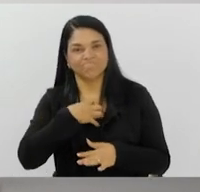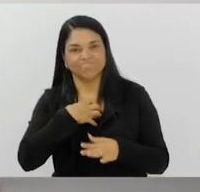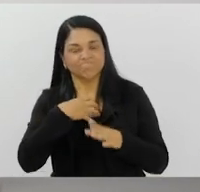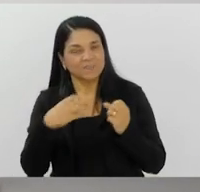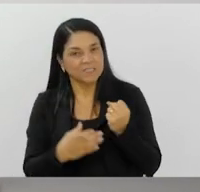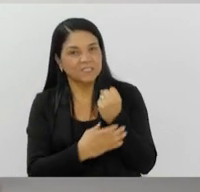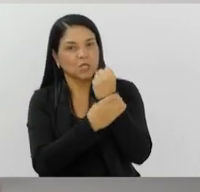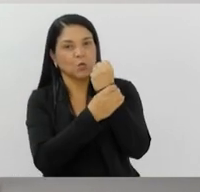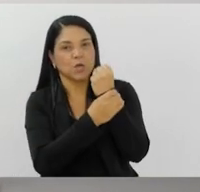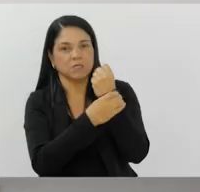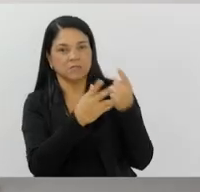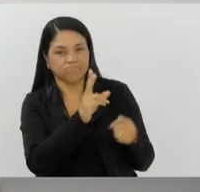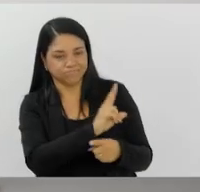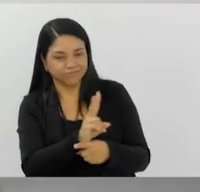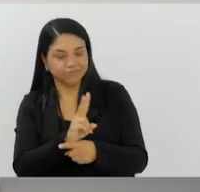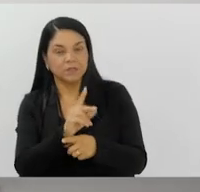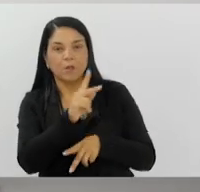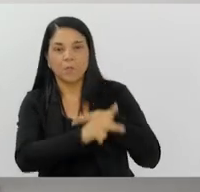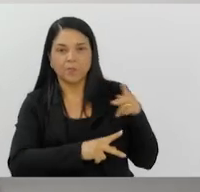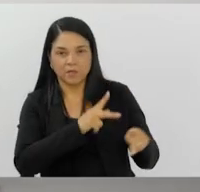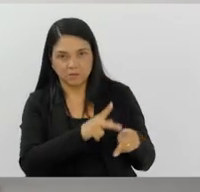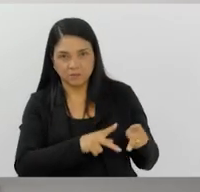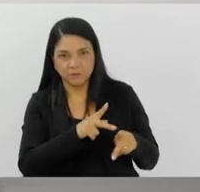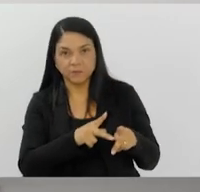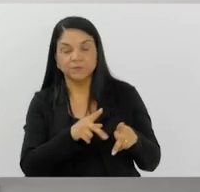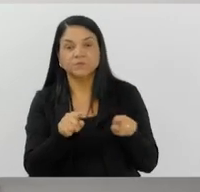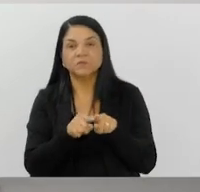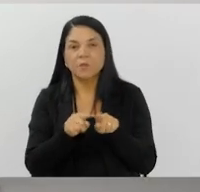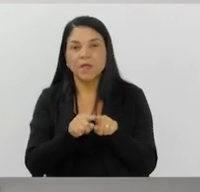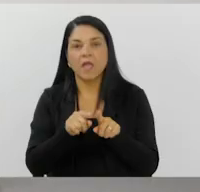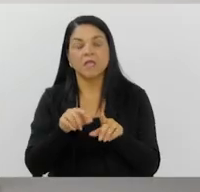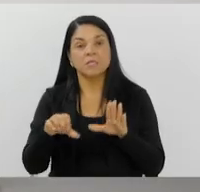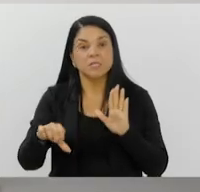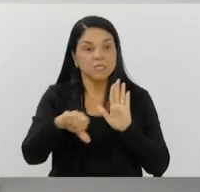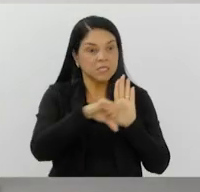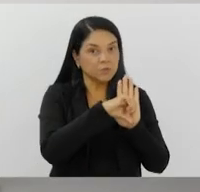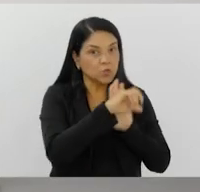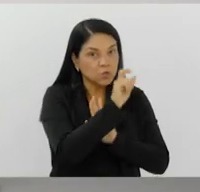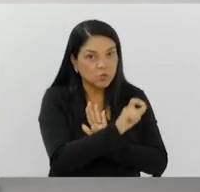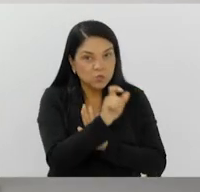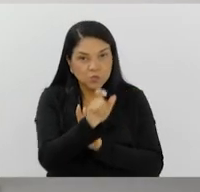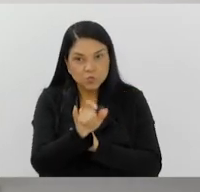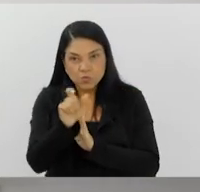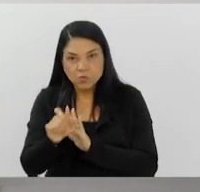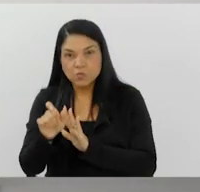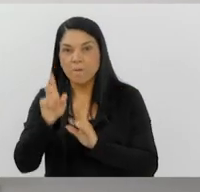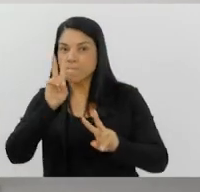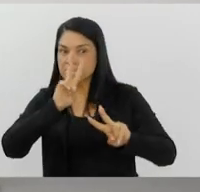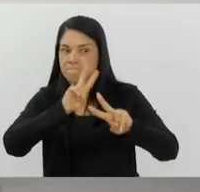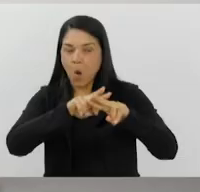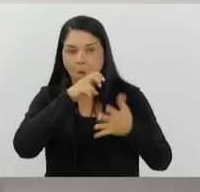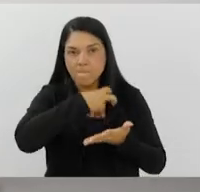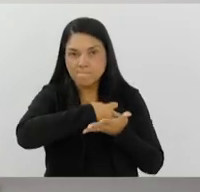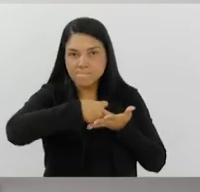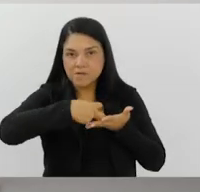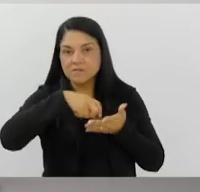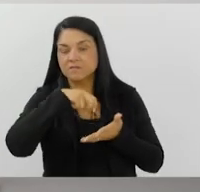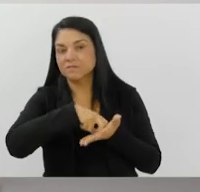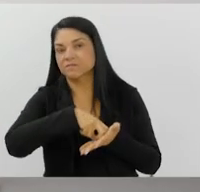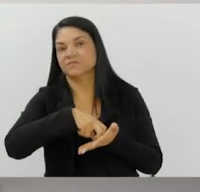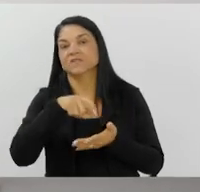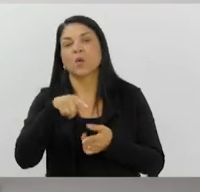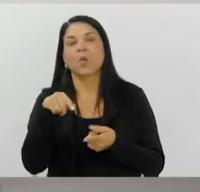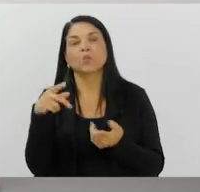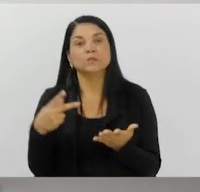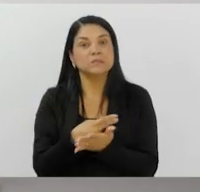população e ah a levar né criminosos a cumprir né a as suas penas visavis os erros que